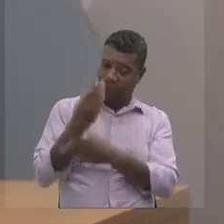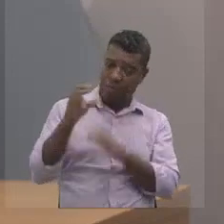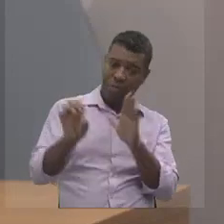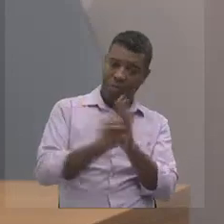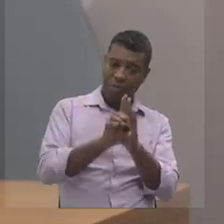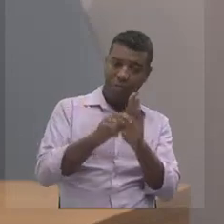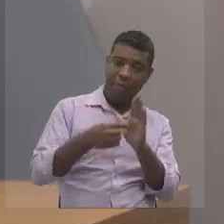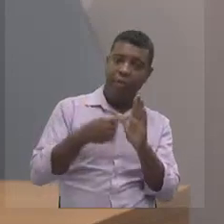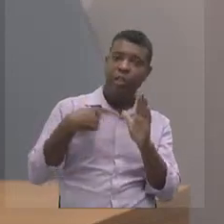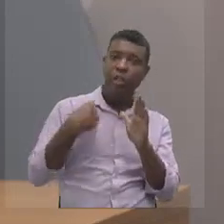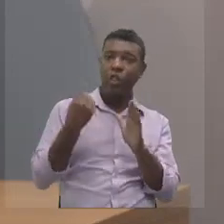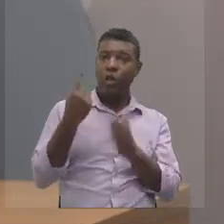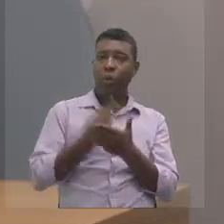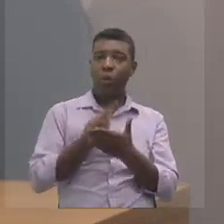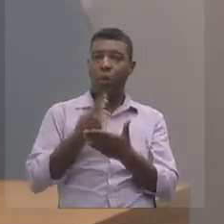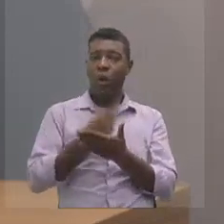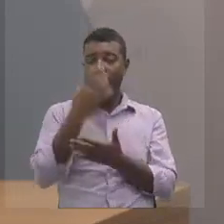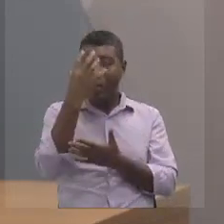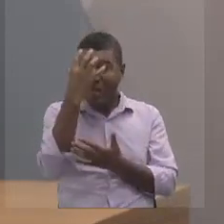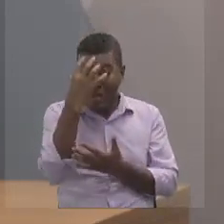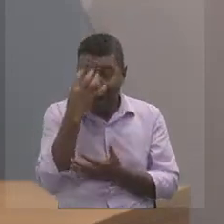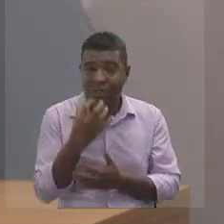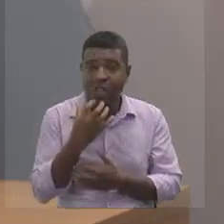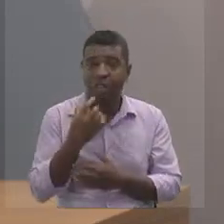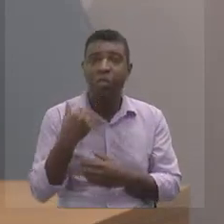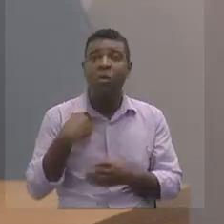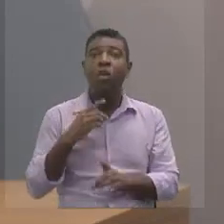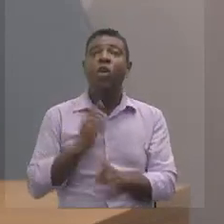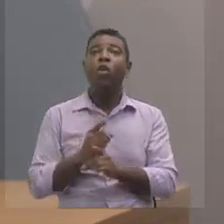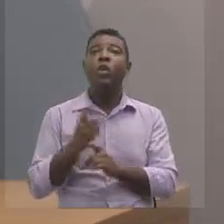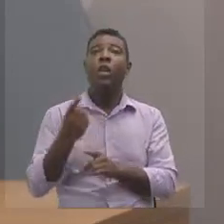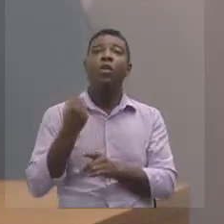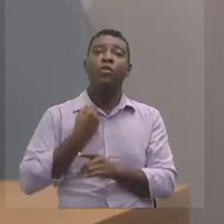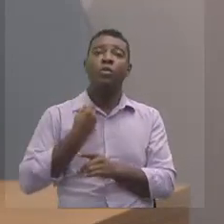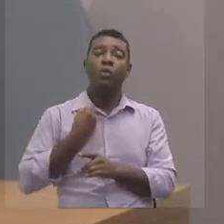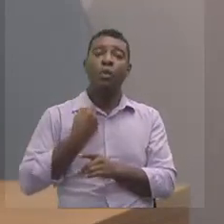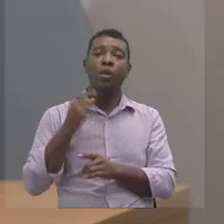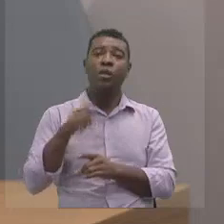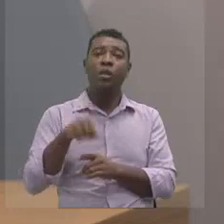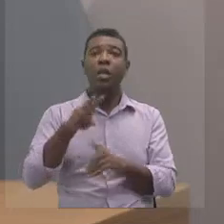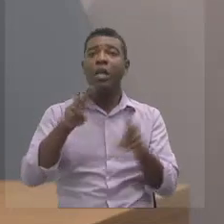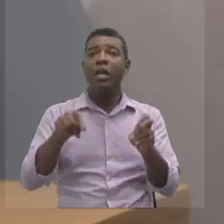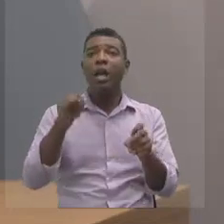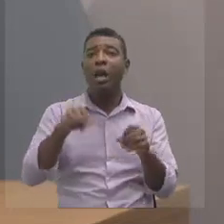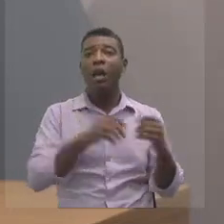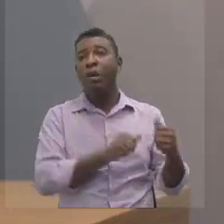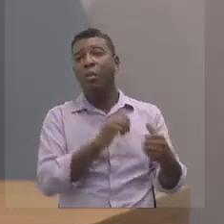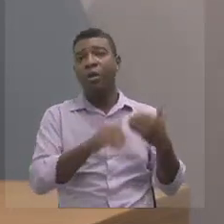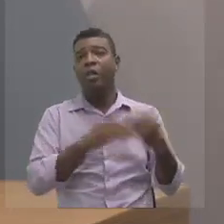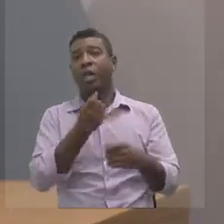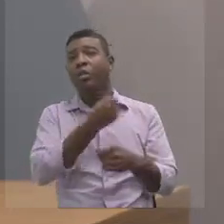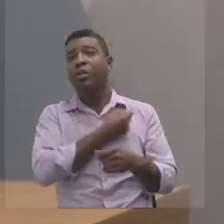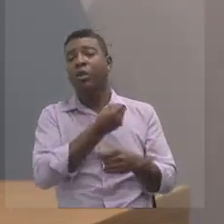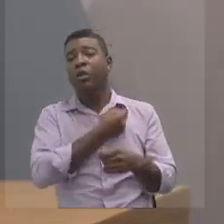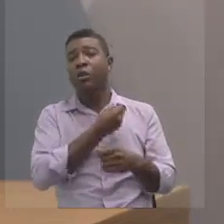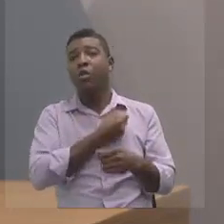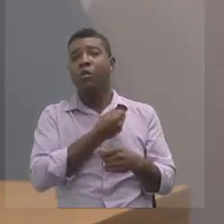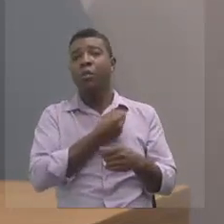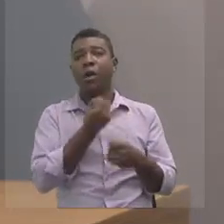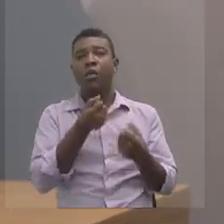gravíssimo eu vou localizar aqui os números que foi essa esse processo de número de passageiros